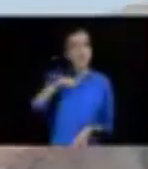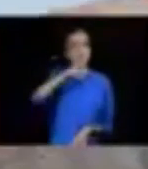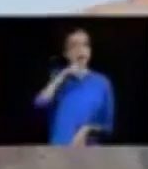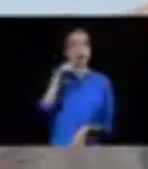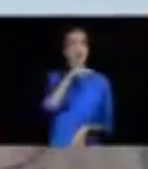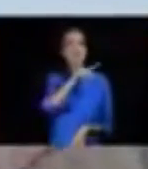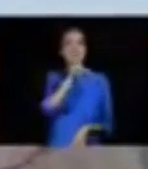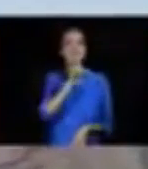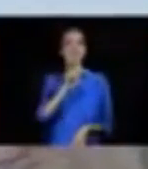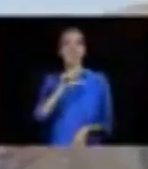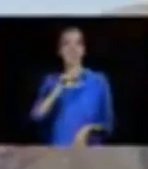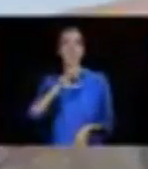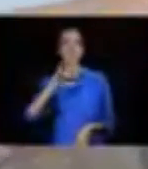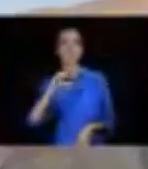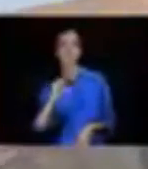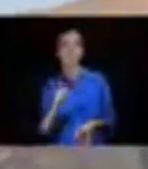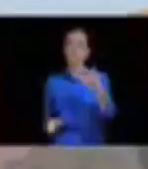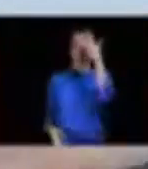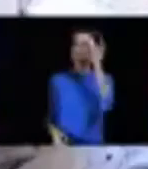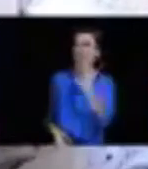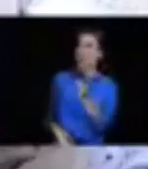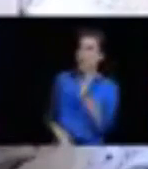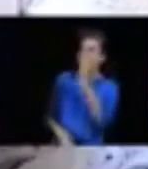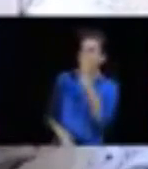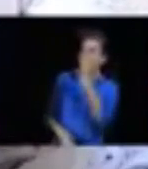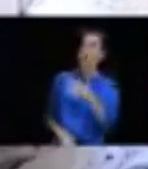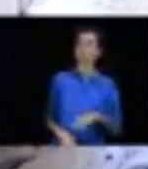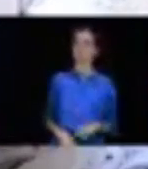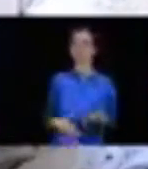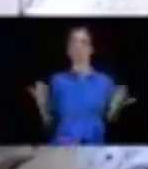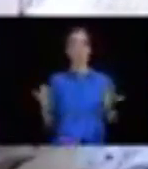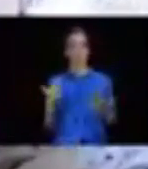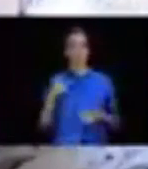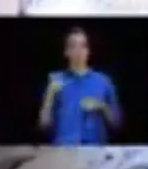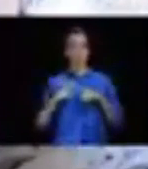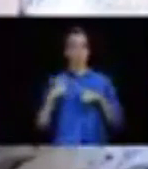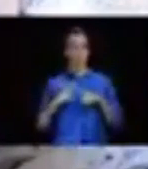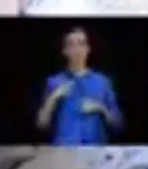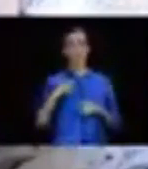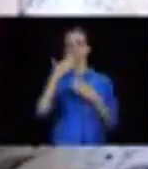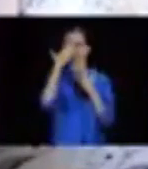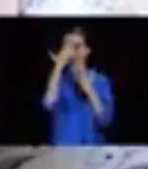Luiz. É mesmo? Ah. Se hoje eu sou médico,